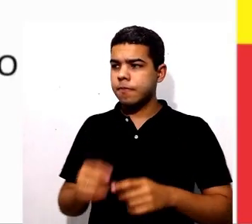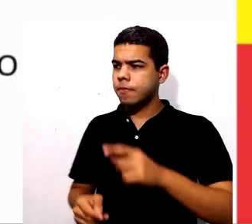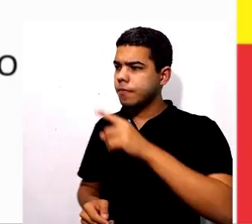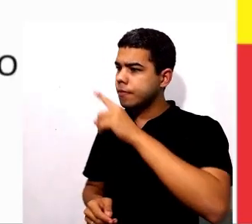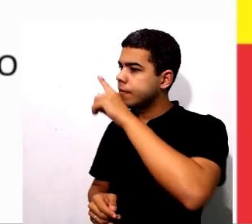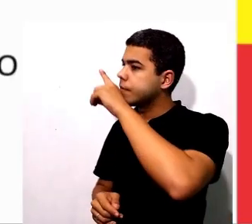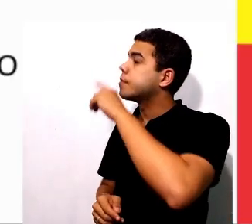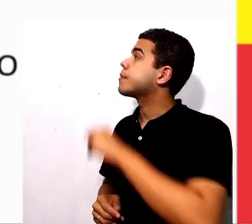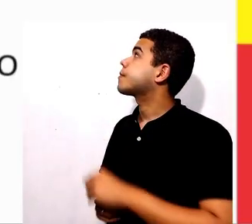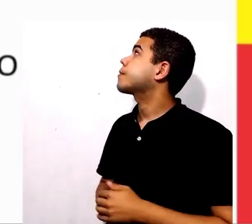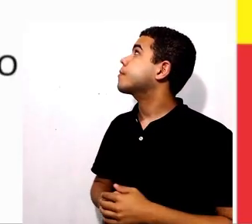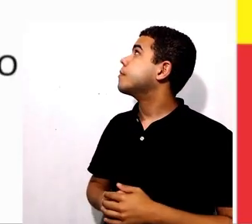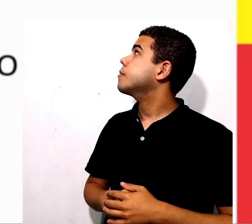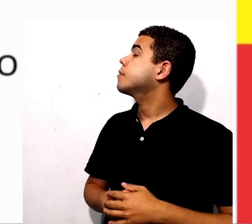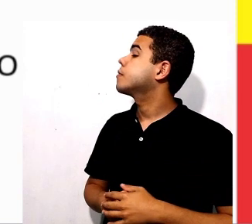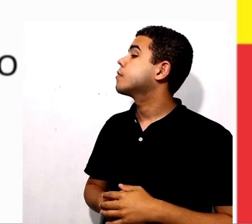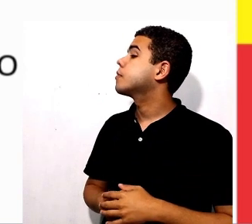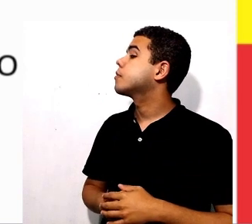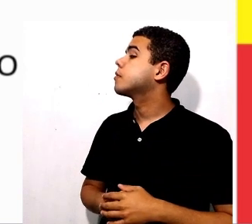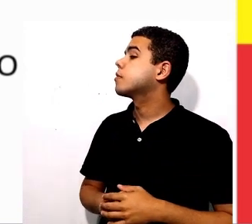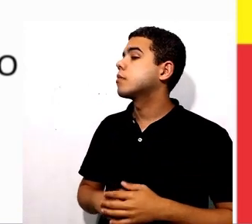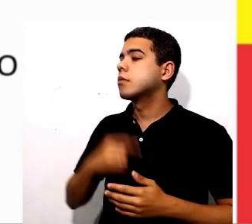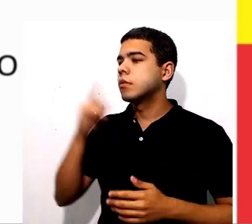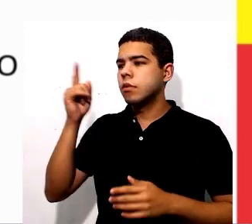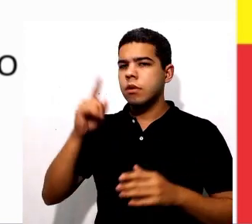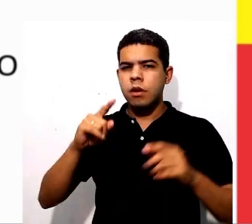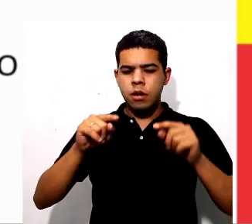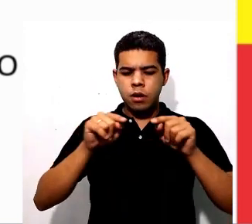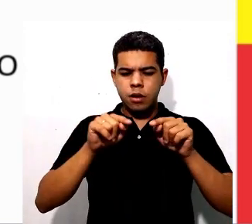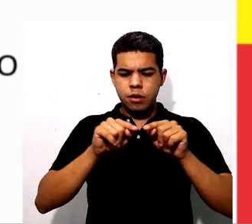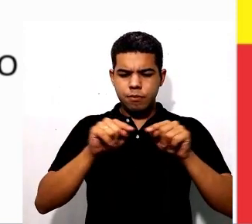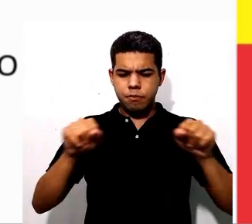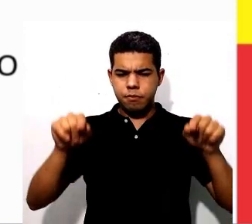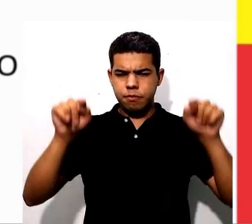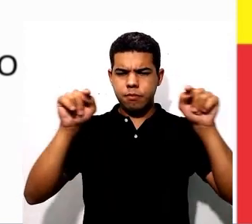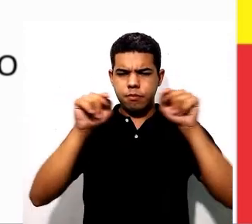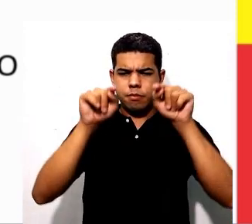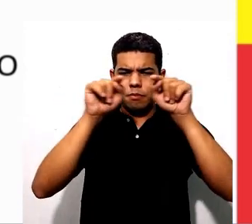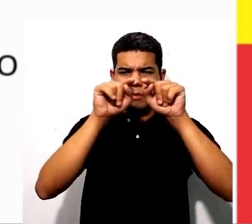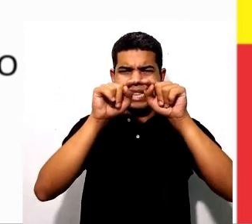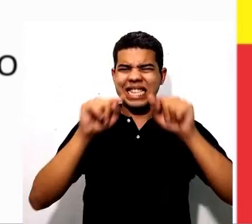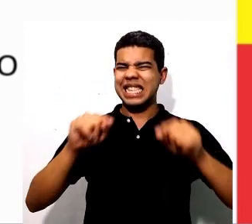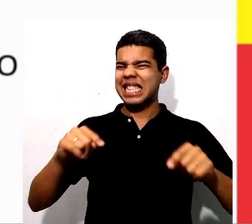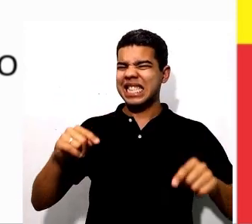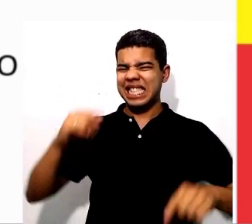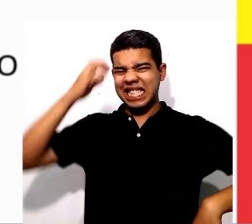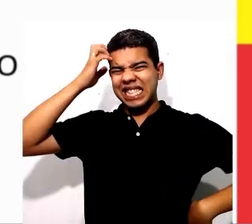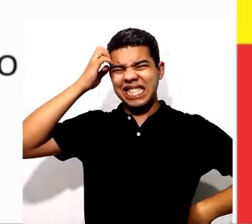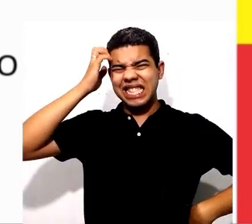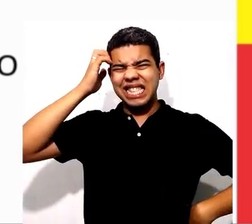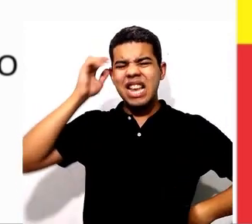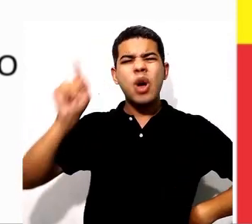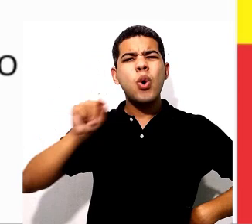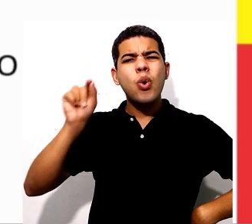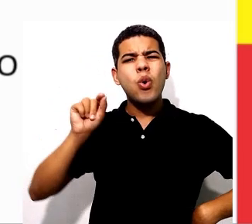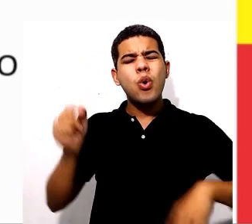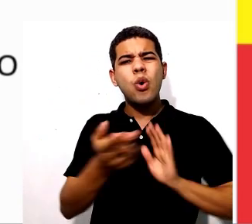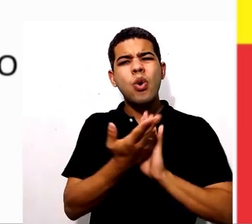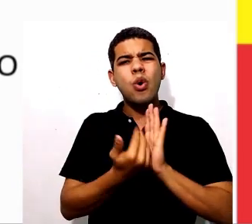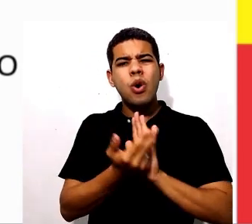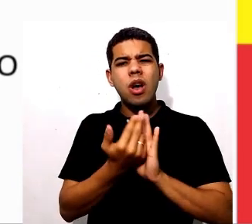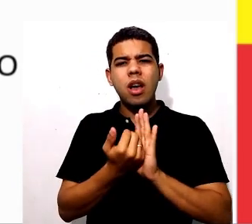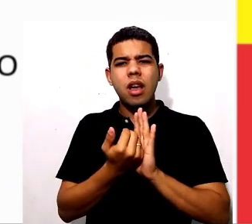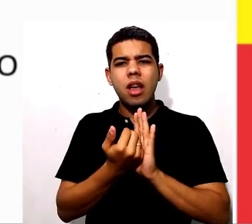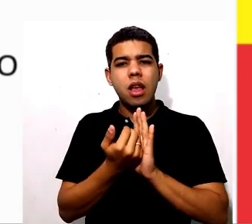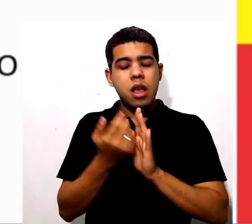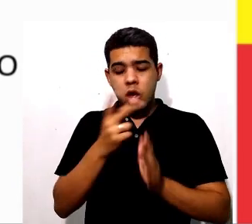desenhado na malha quadriculada abaixo. Aí você, eita, tá vendo? O professor pegou a mesma. Eu não sei que figura é essa. E nem eu sei. Veja aí